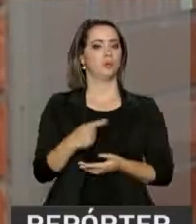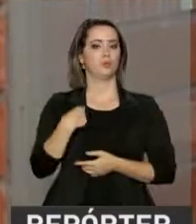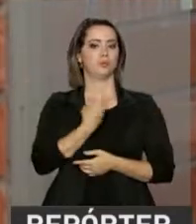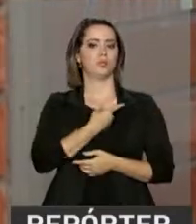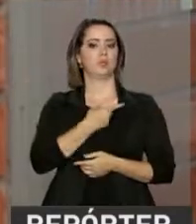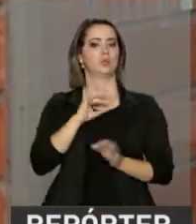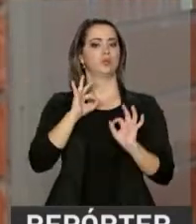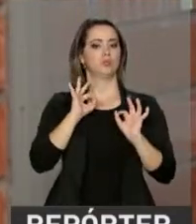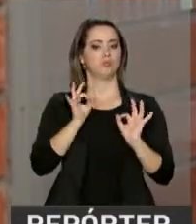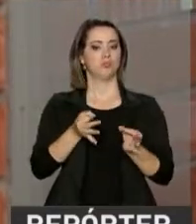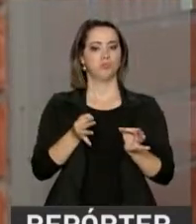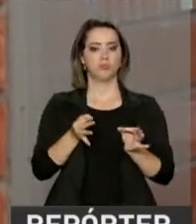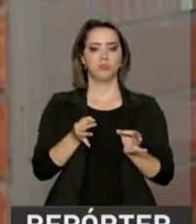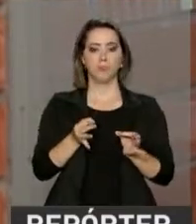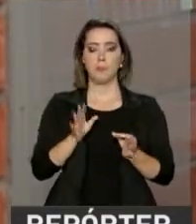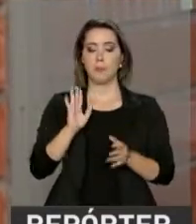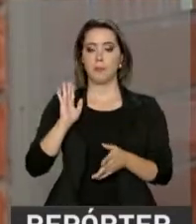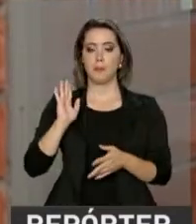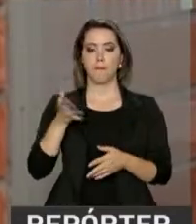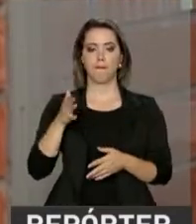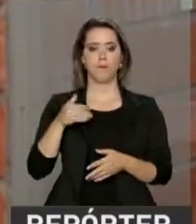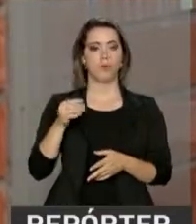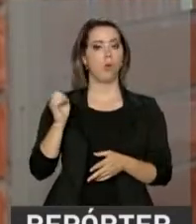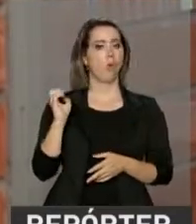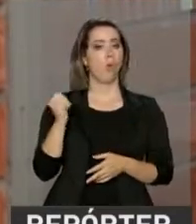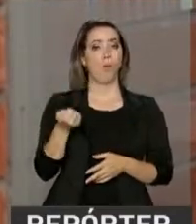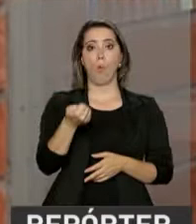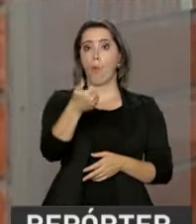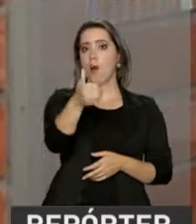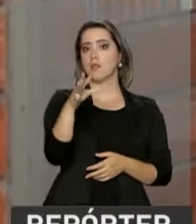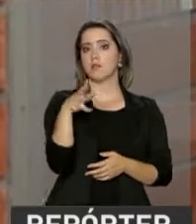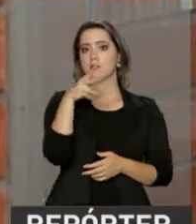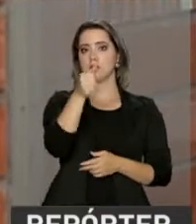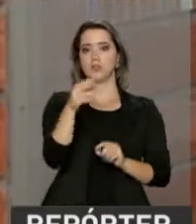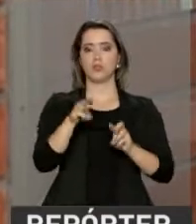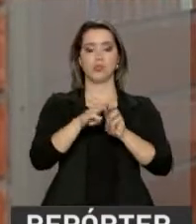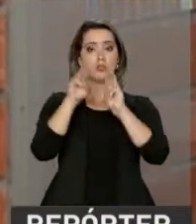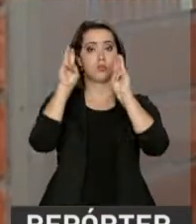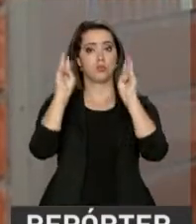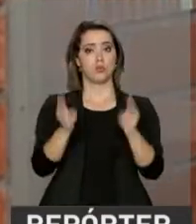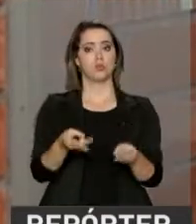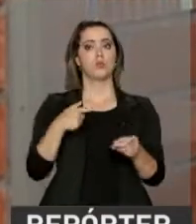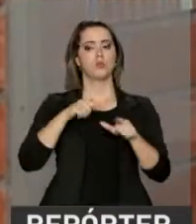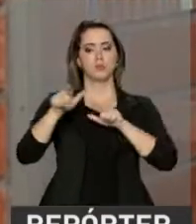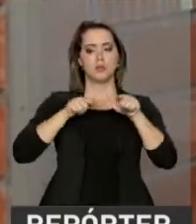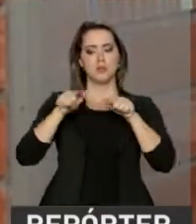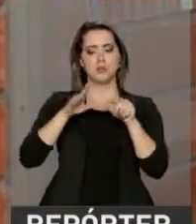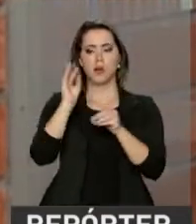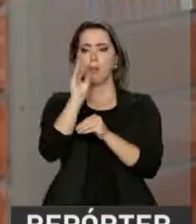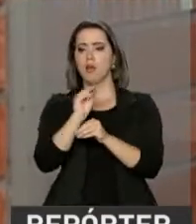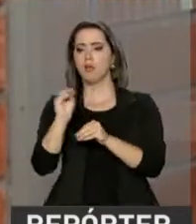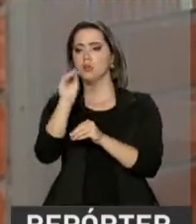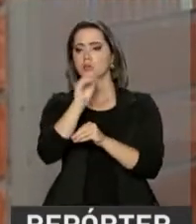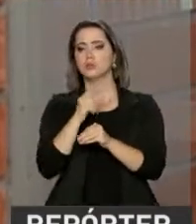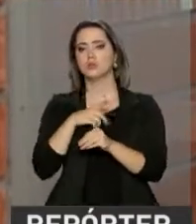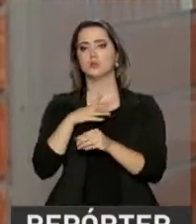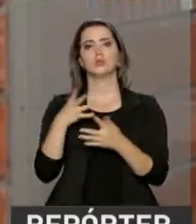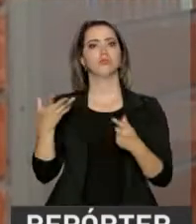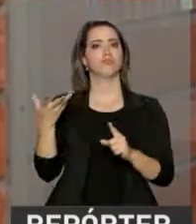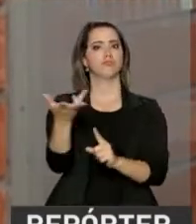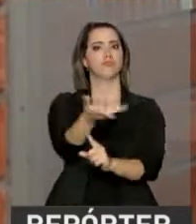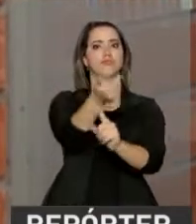nós praticamente atendemos quase todos os museus, né, para esse trabalho de preservação de obras de